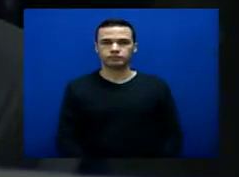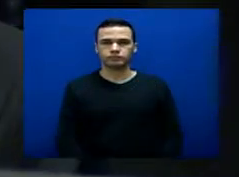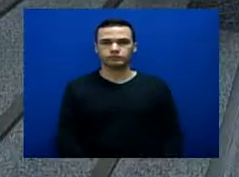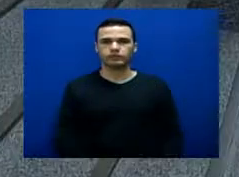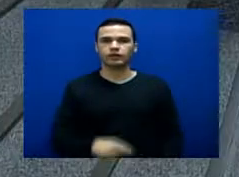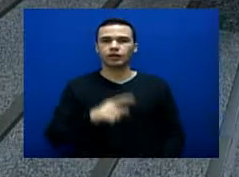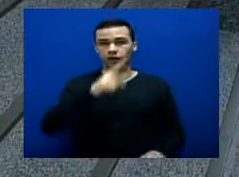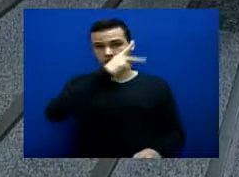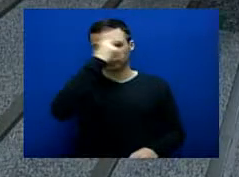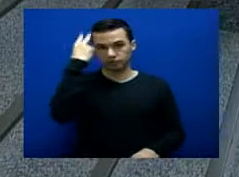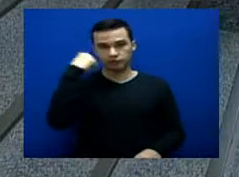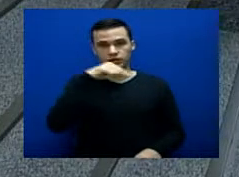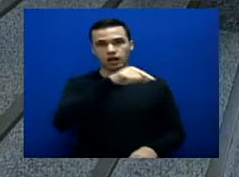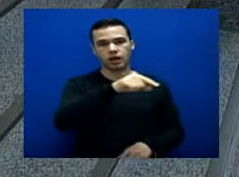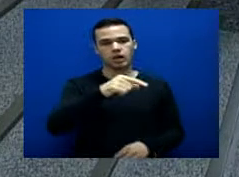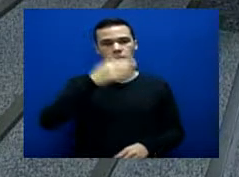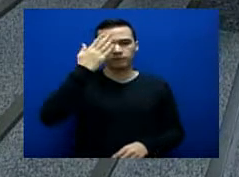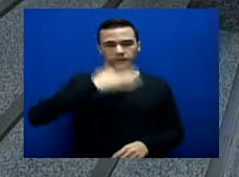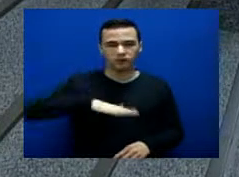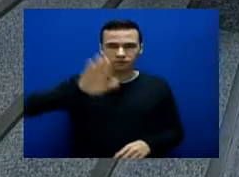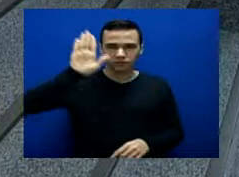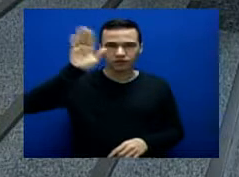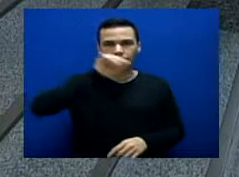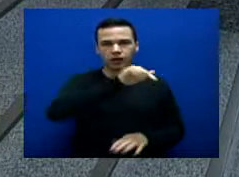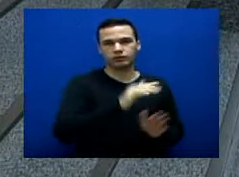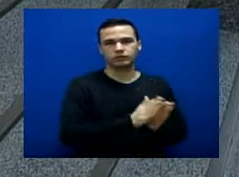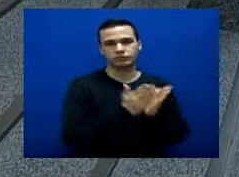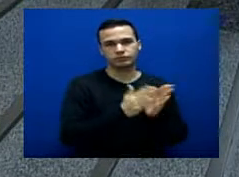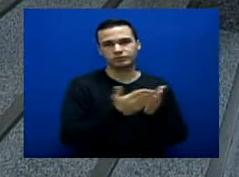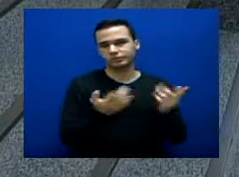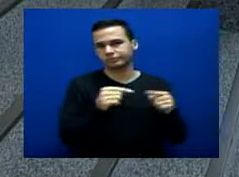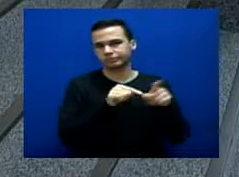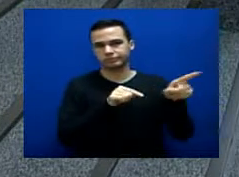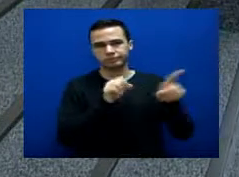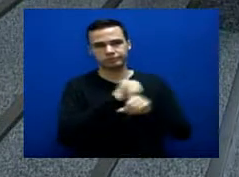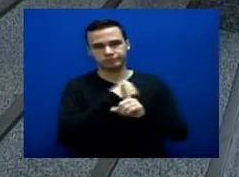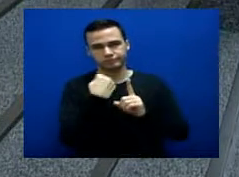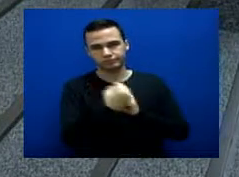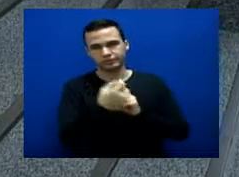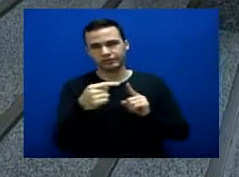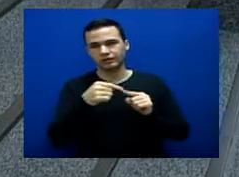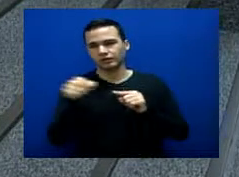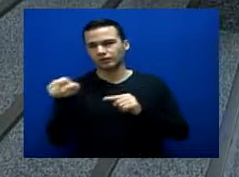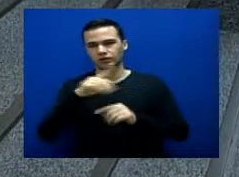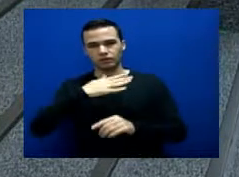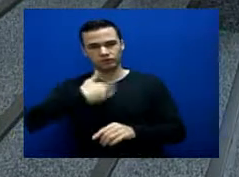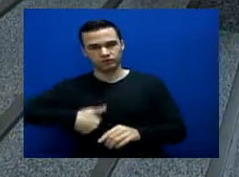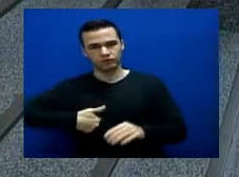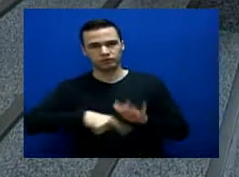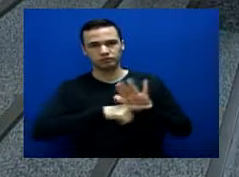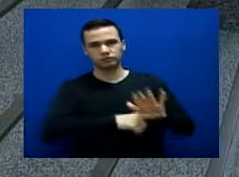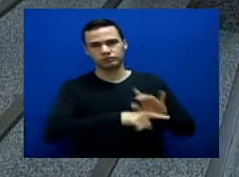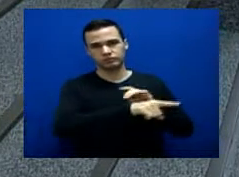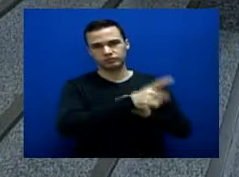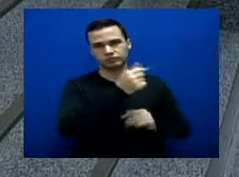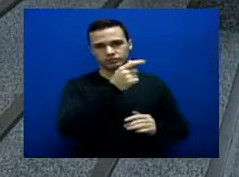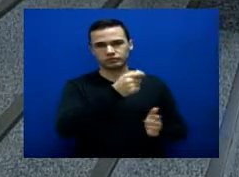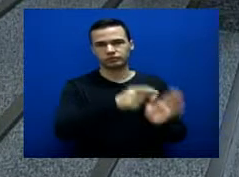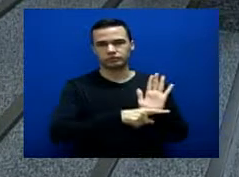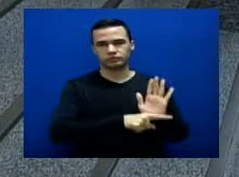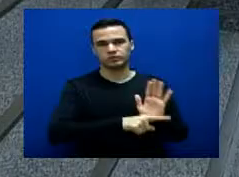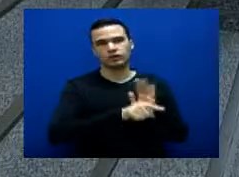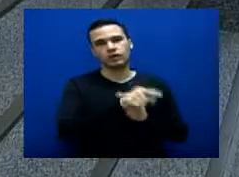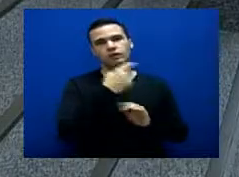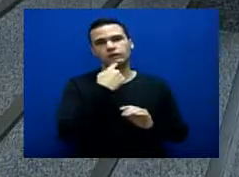que prove aqueles que estão, que fazem parte de algum programa do governo federal, estadual e municipal. Então,